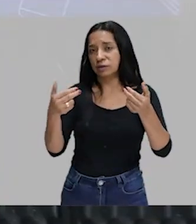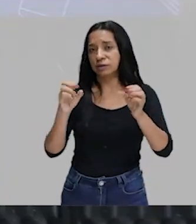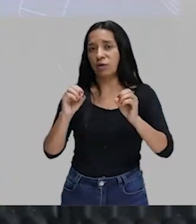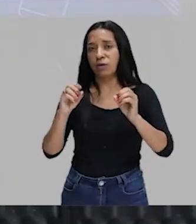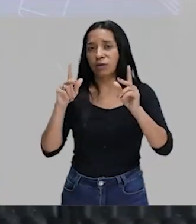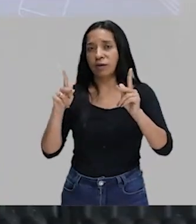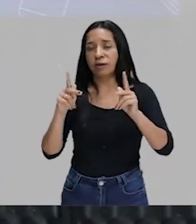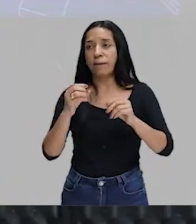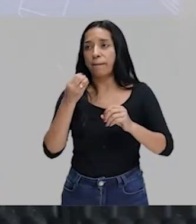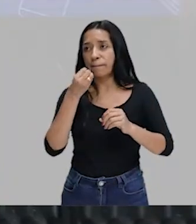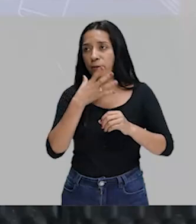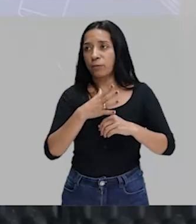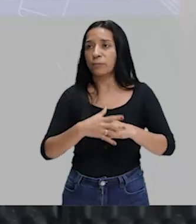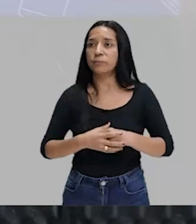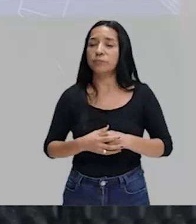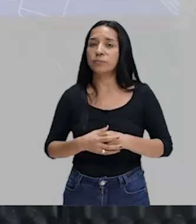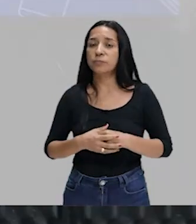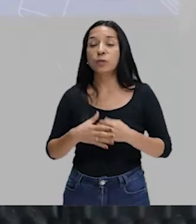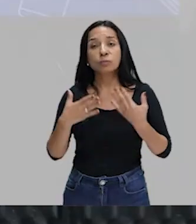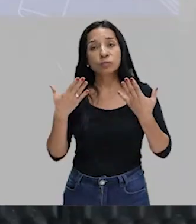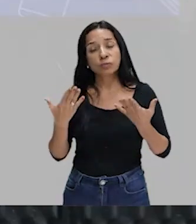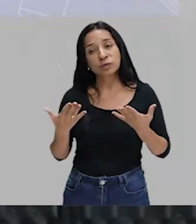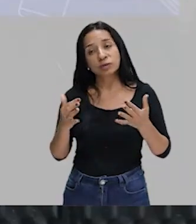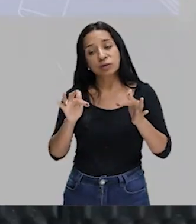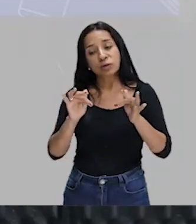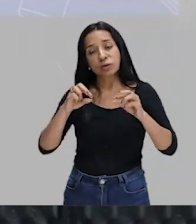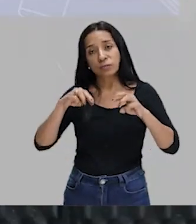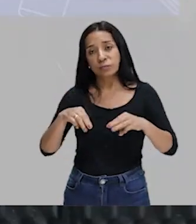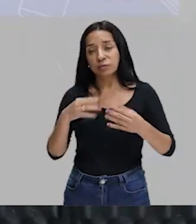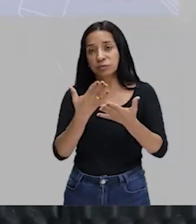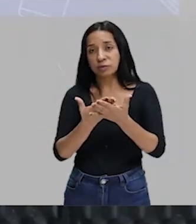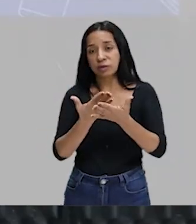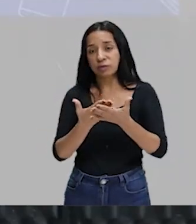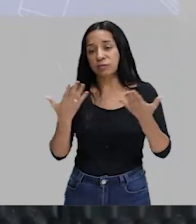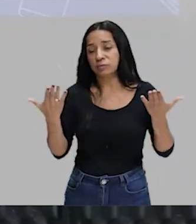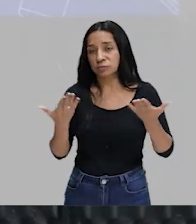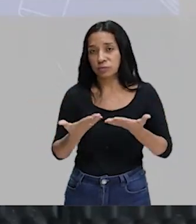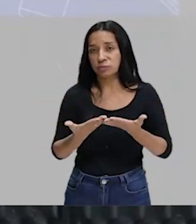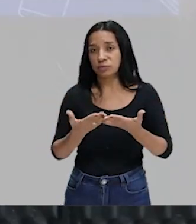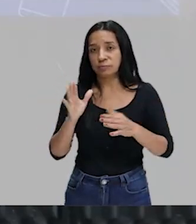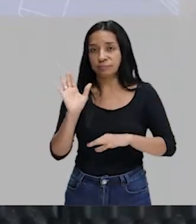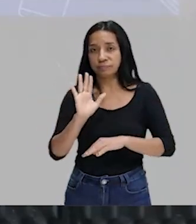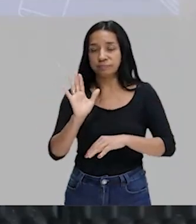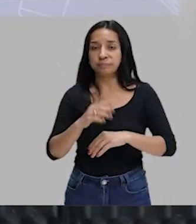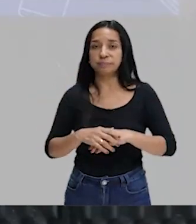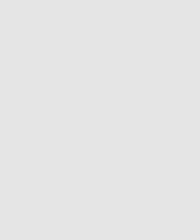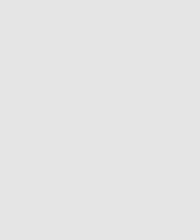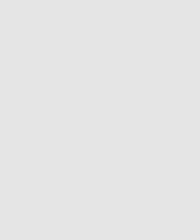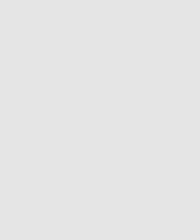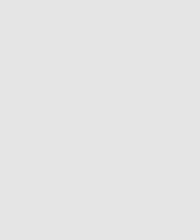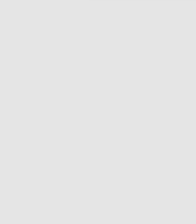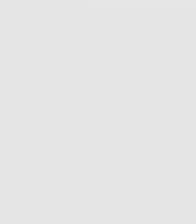ok? Bom, então com isso nós finalizamos a nossa aula de hoje e até a próxima.